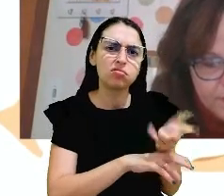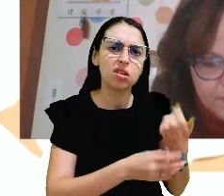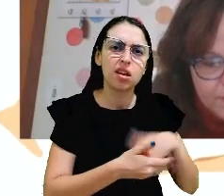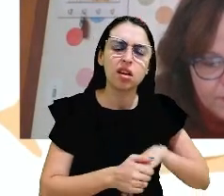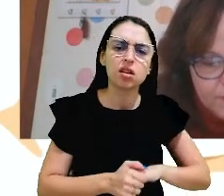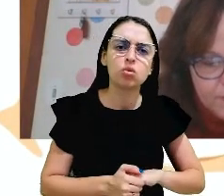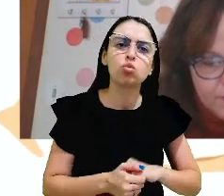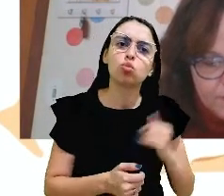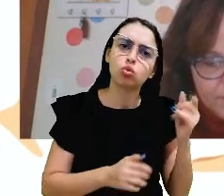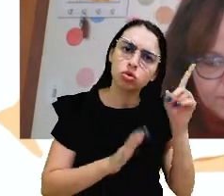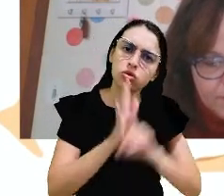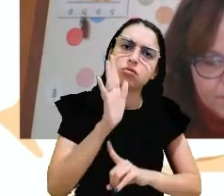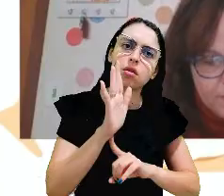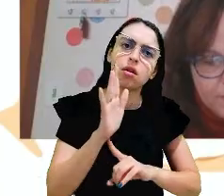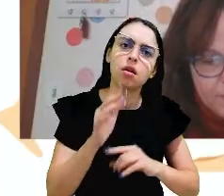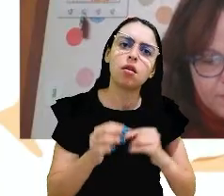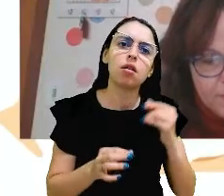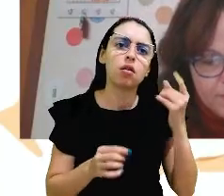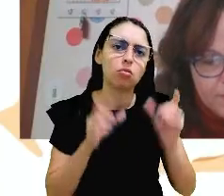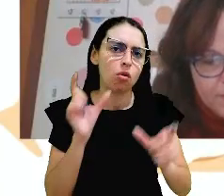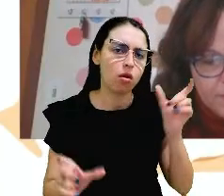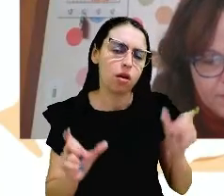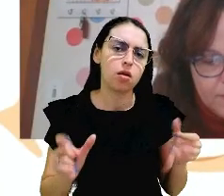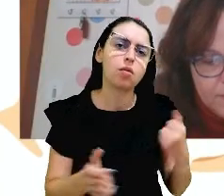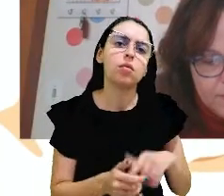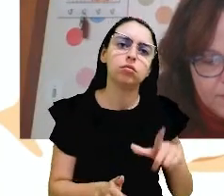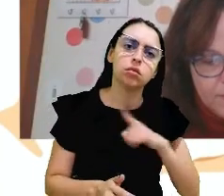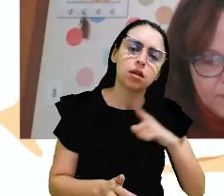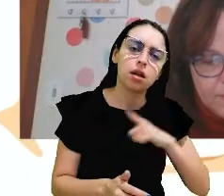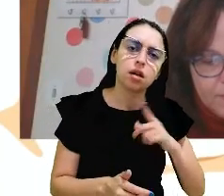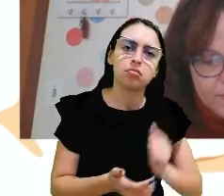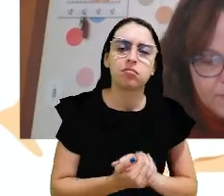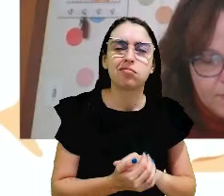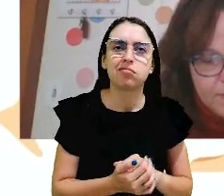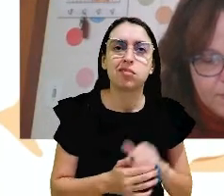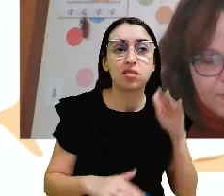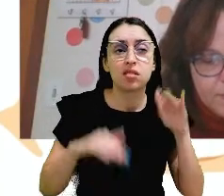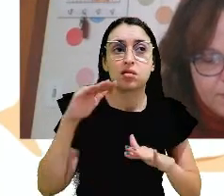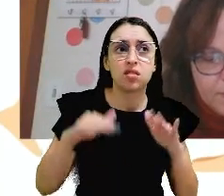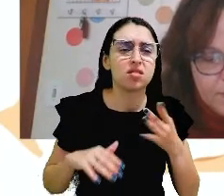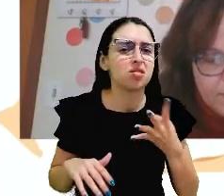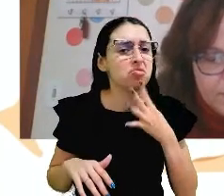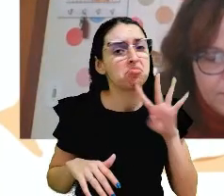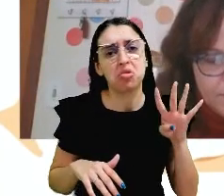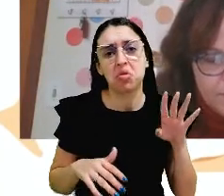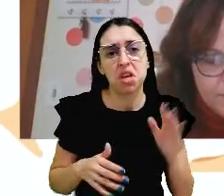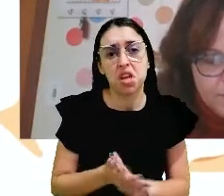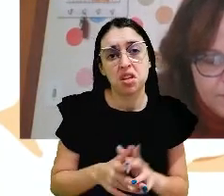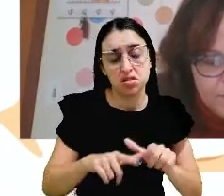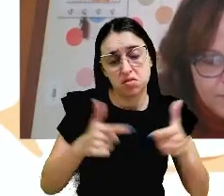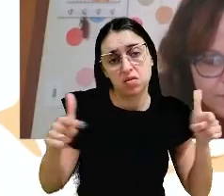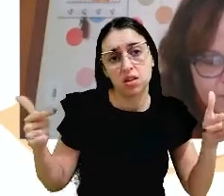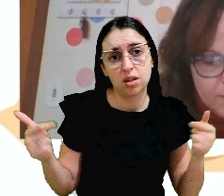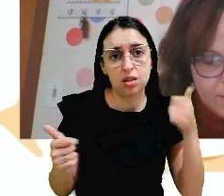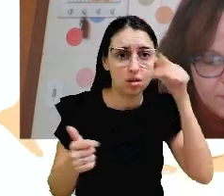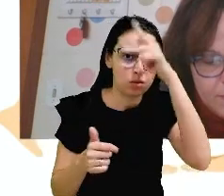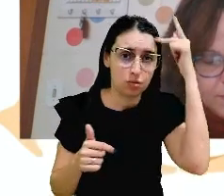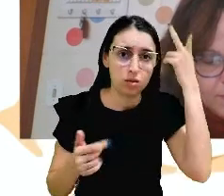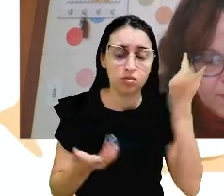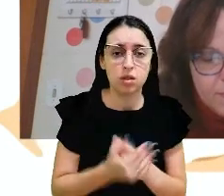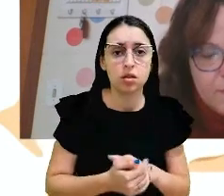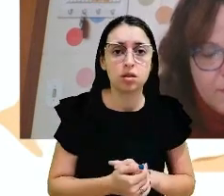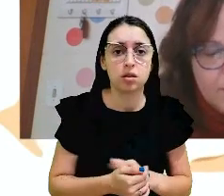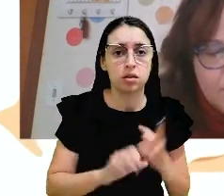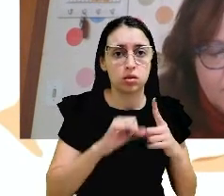dos direitos, né, que cada um de nós temos e que muitas vezes não é nem do conhecimento amplo, principalmente